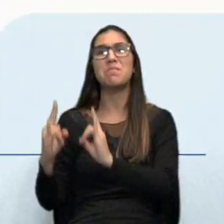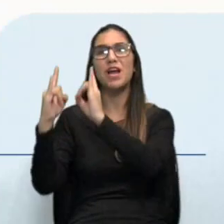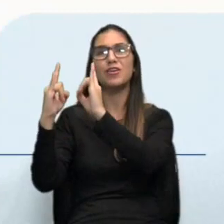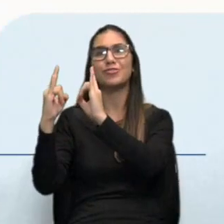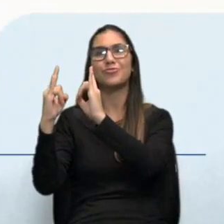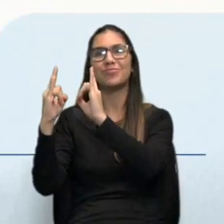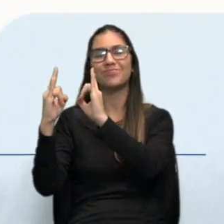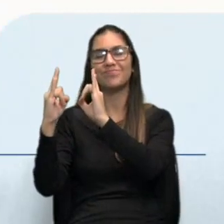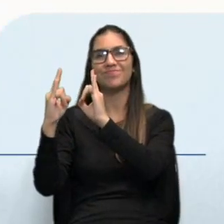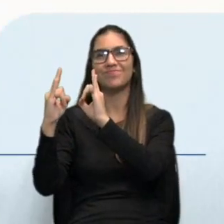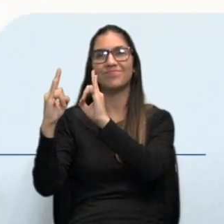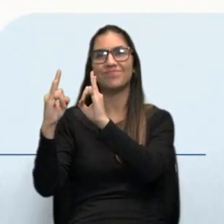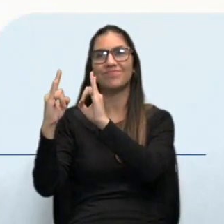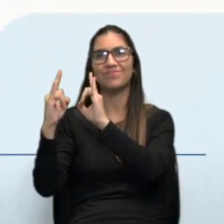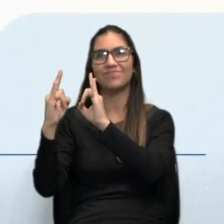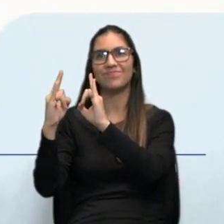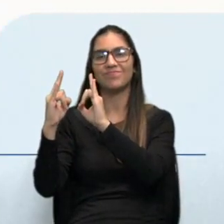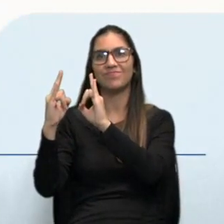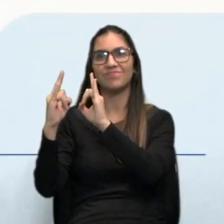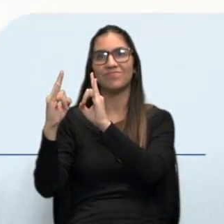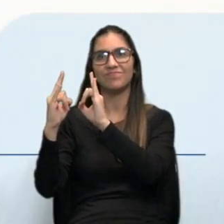prédio.